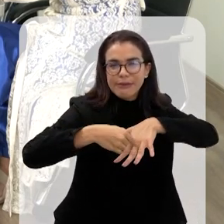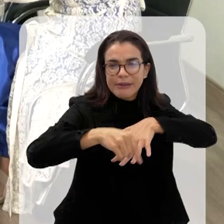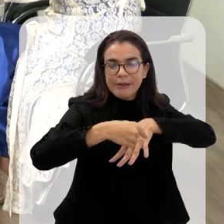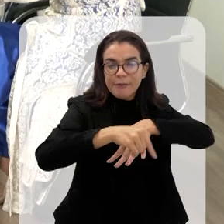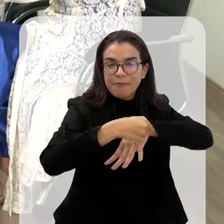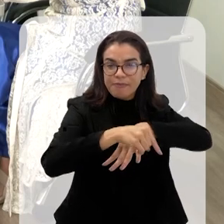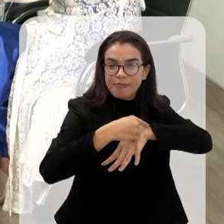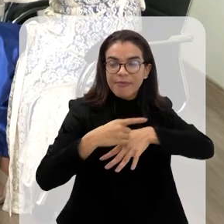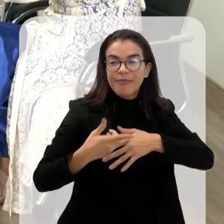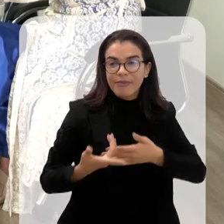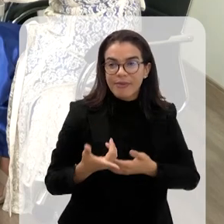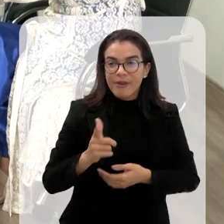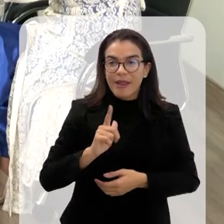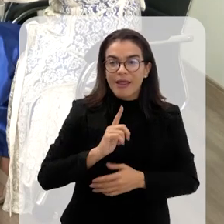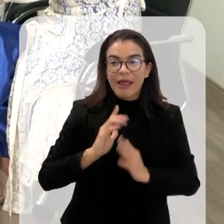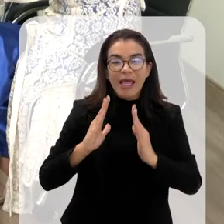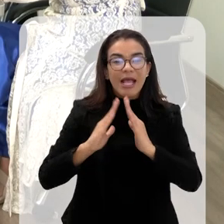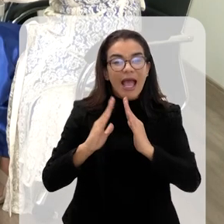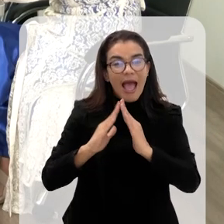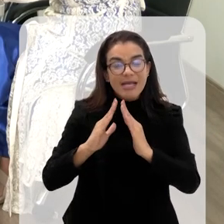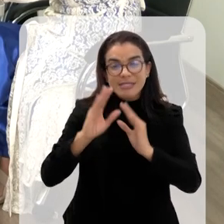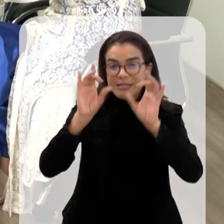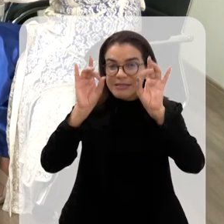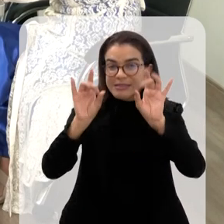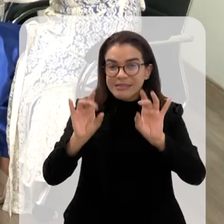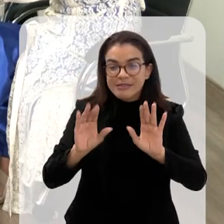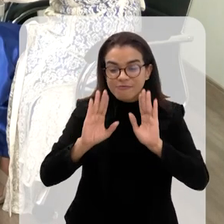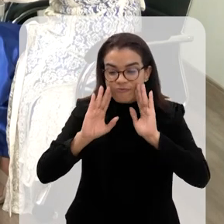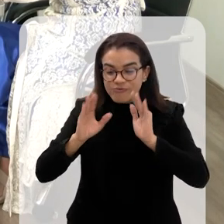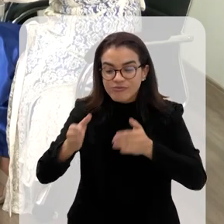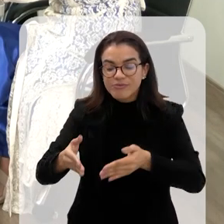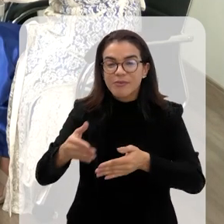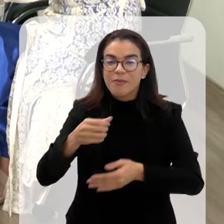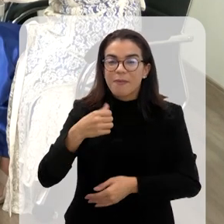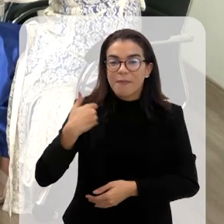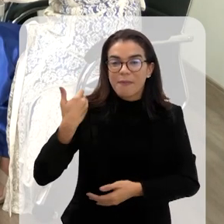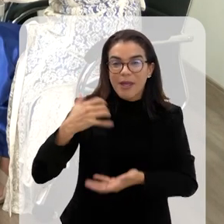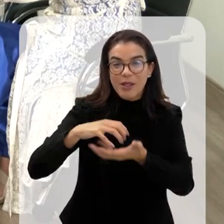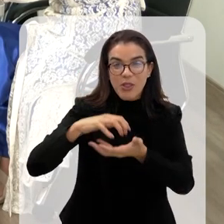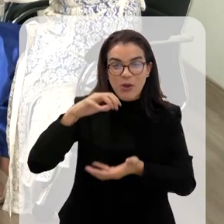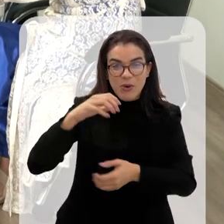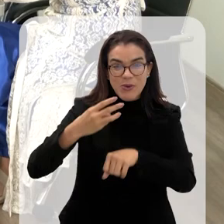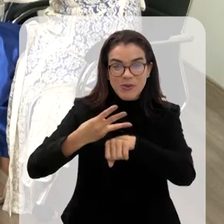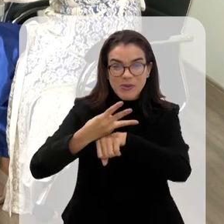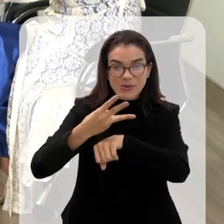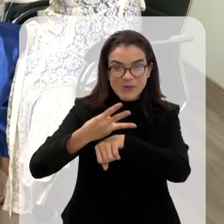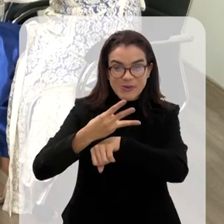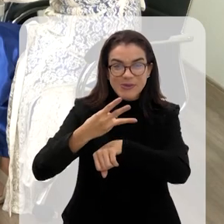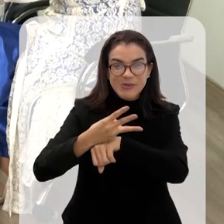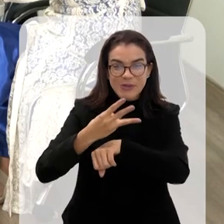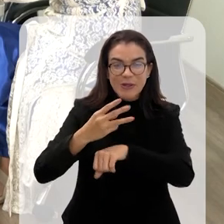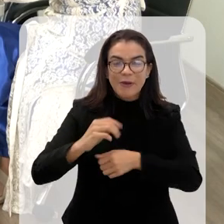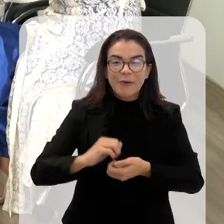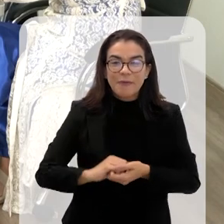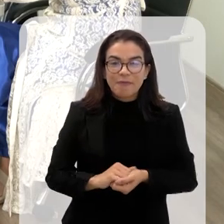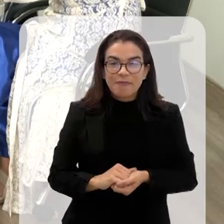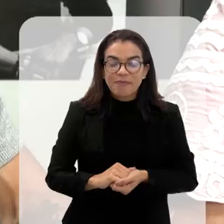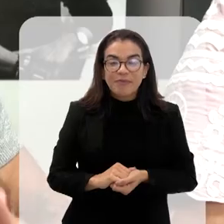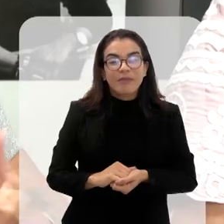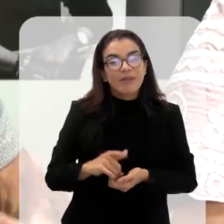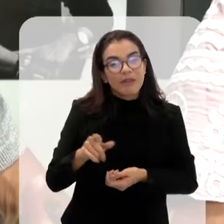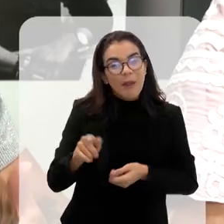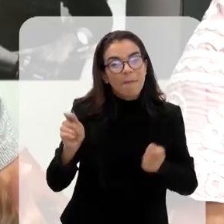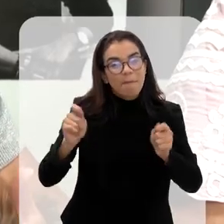inclusive casa especial para idoso. Então, né, seria essa...